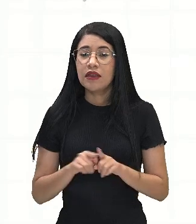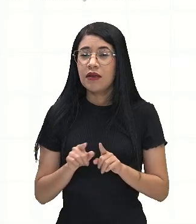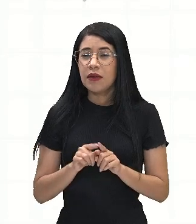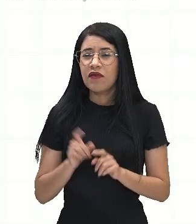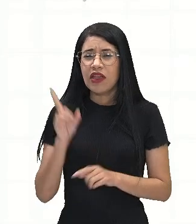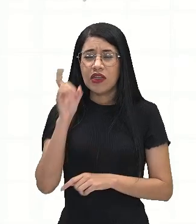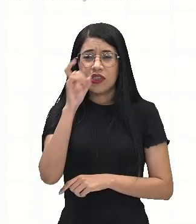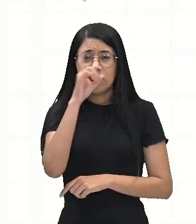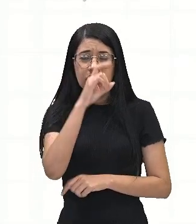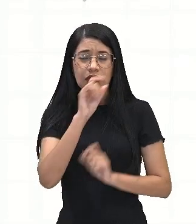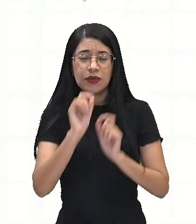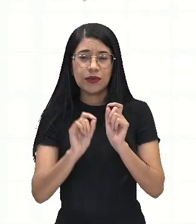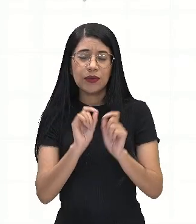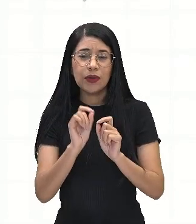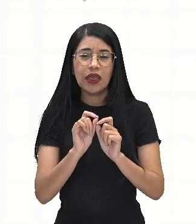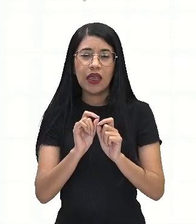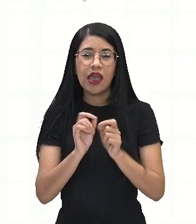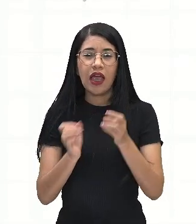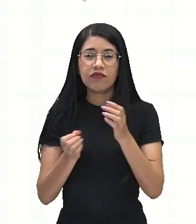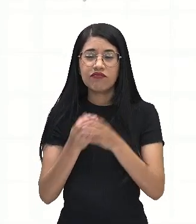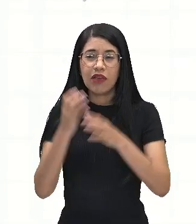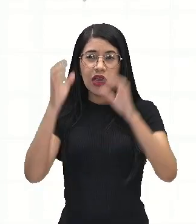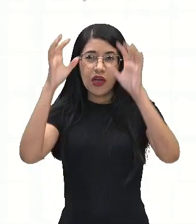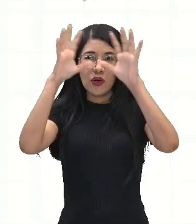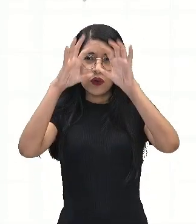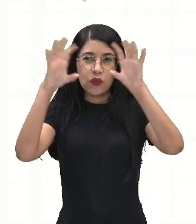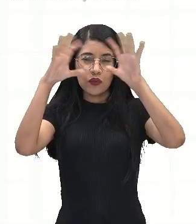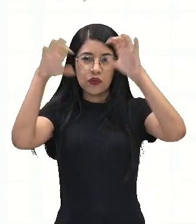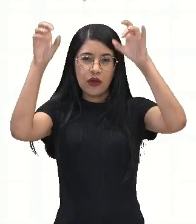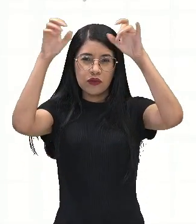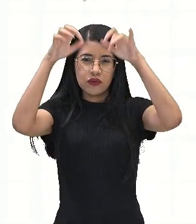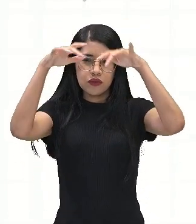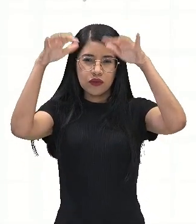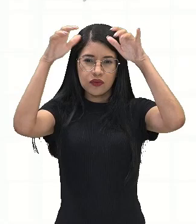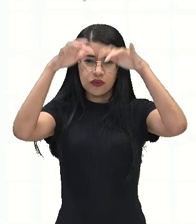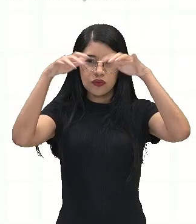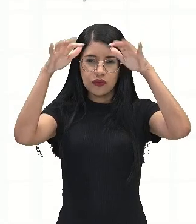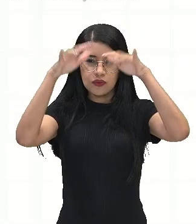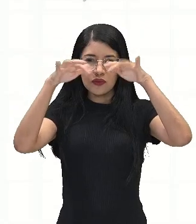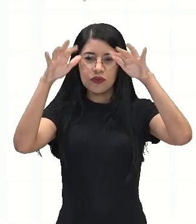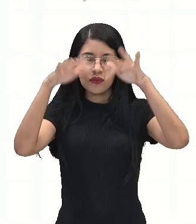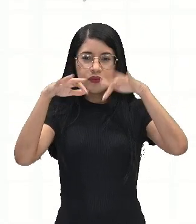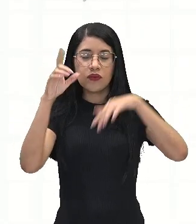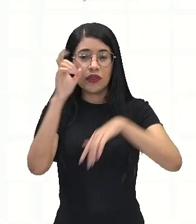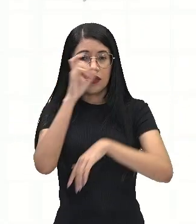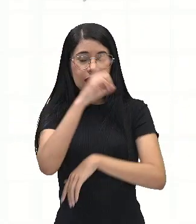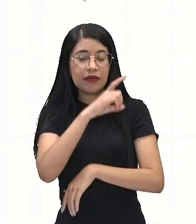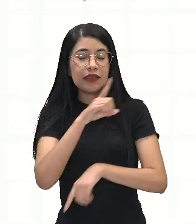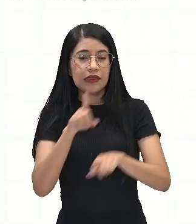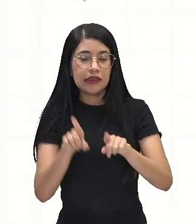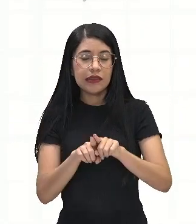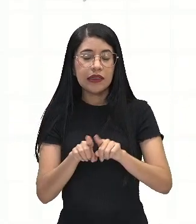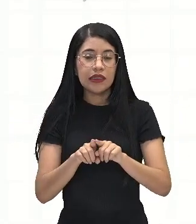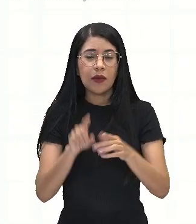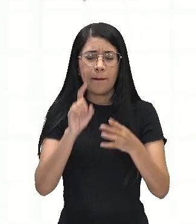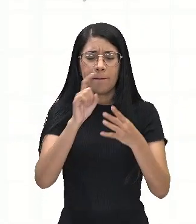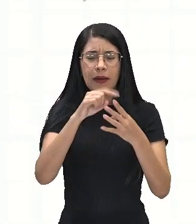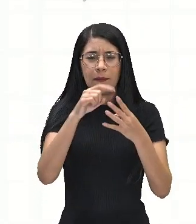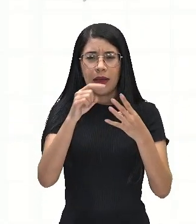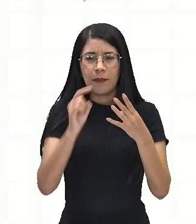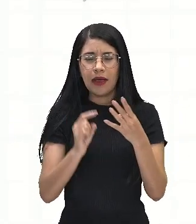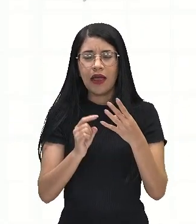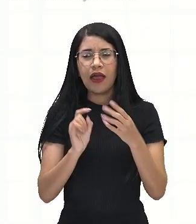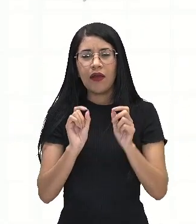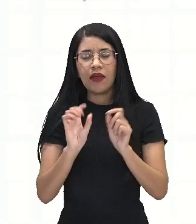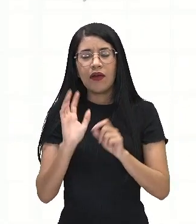dificuldade na formação das chuvas, né? Então, nós temos essa má formação das chuvas. Então, tudo isso